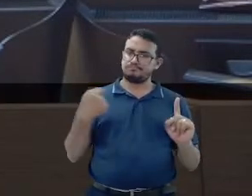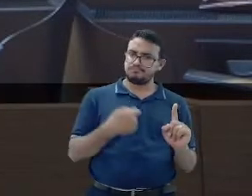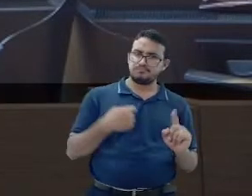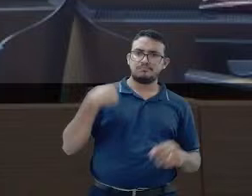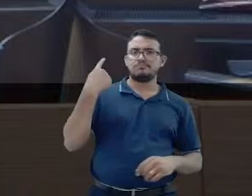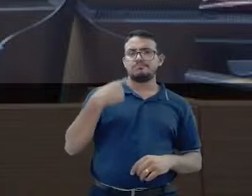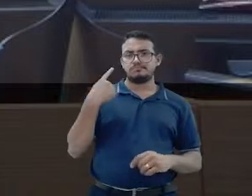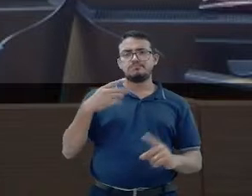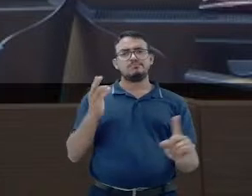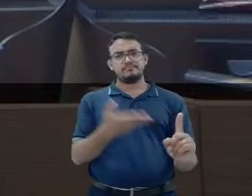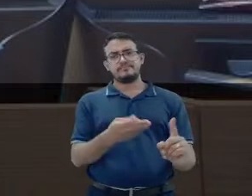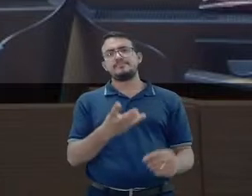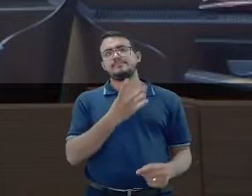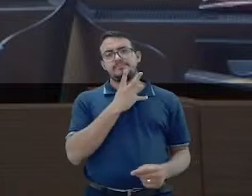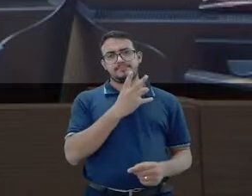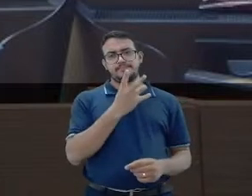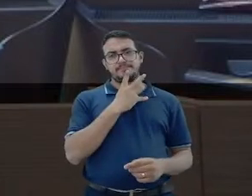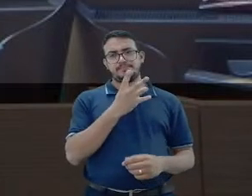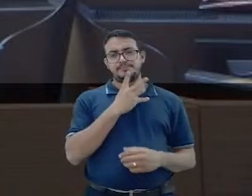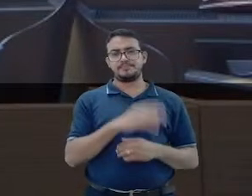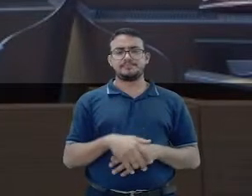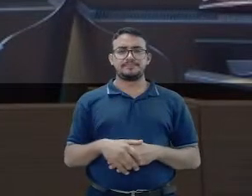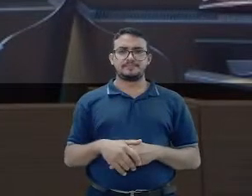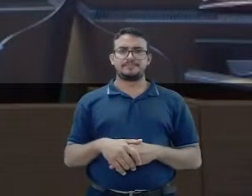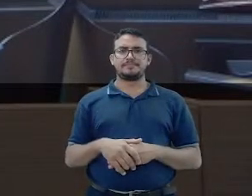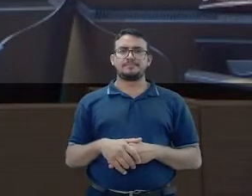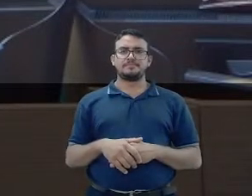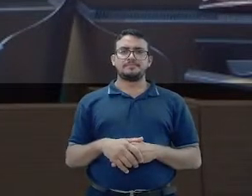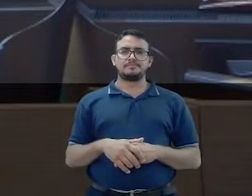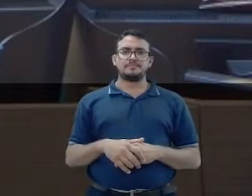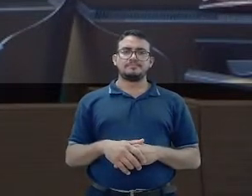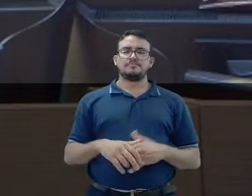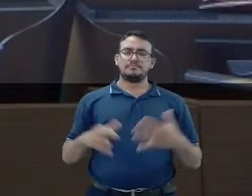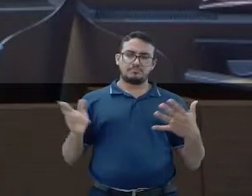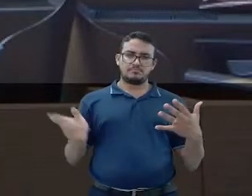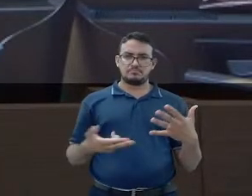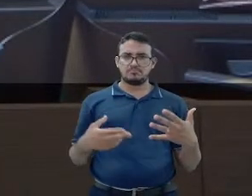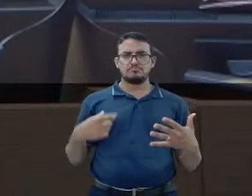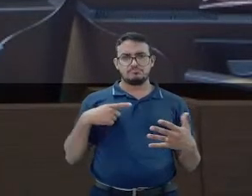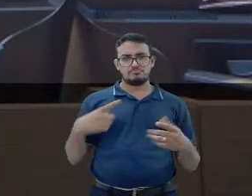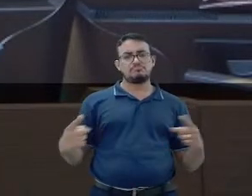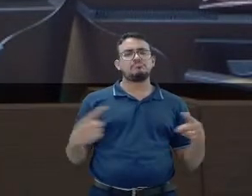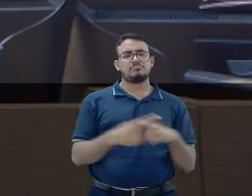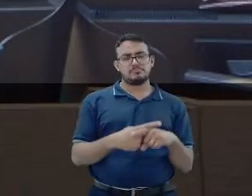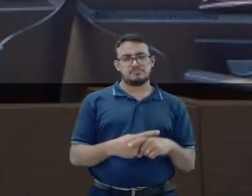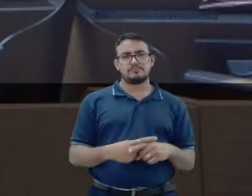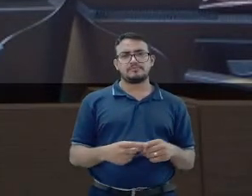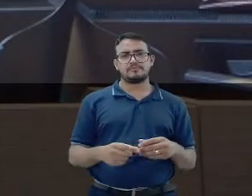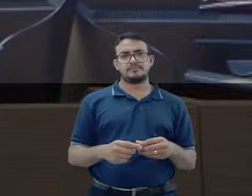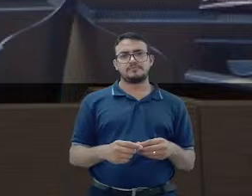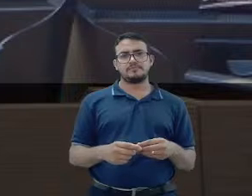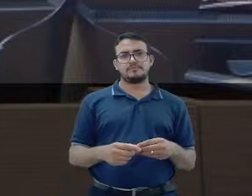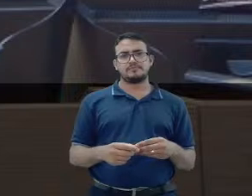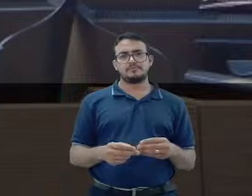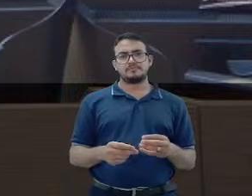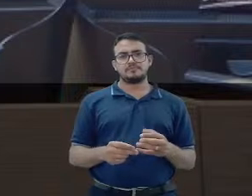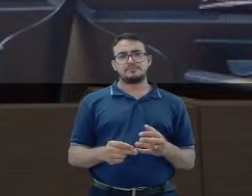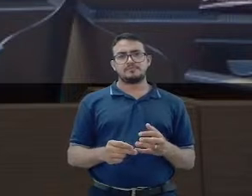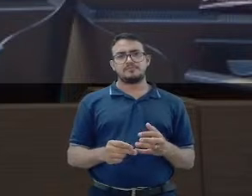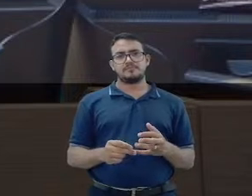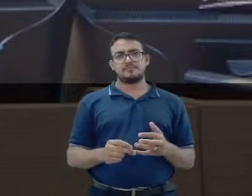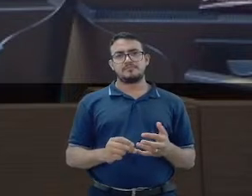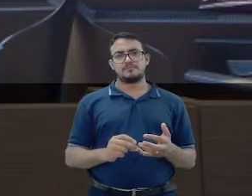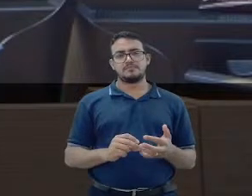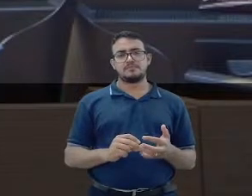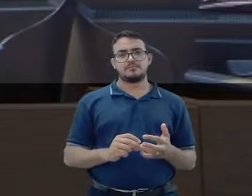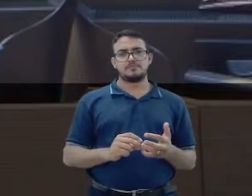da parte a ré, tanto que foi objeto de recurso e contrarrazões. Por oportuno, importa